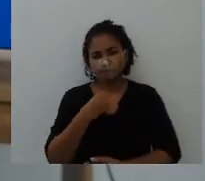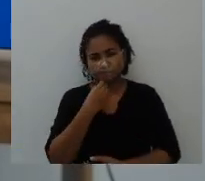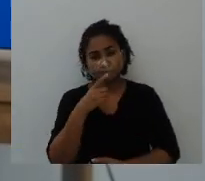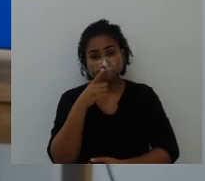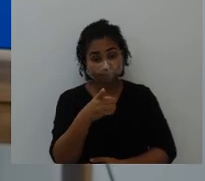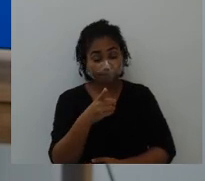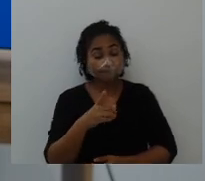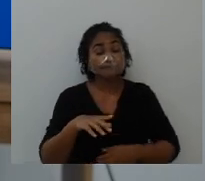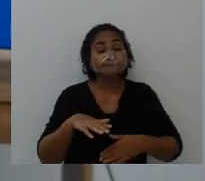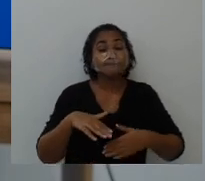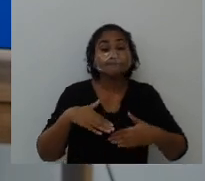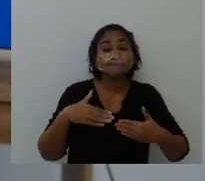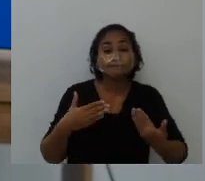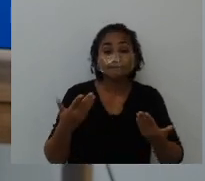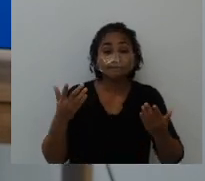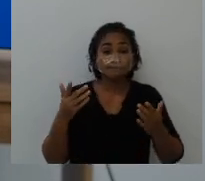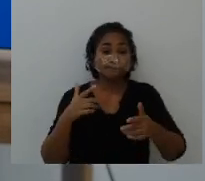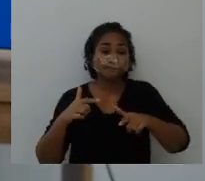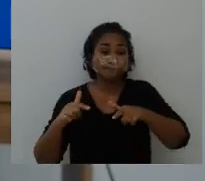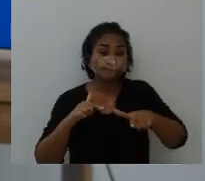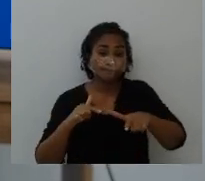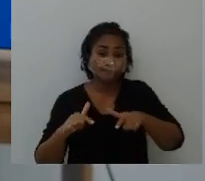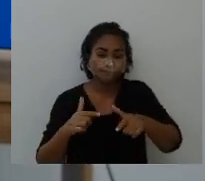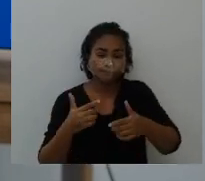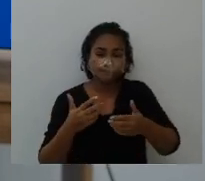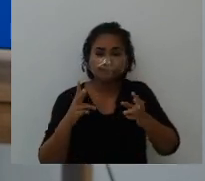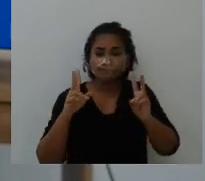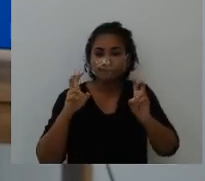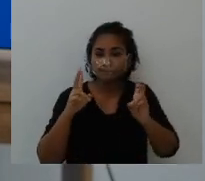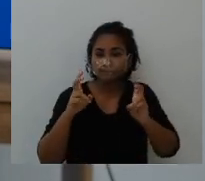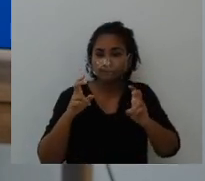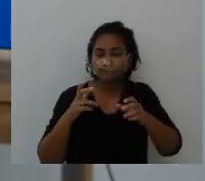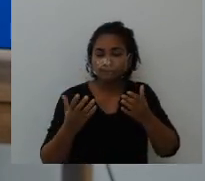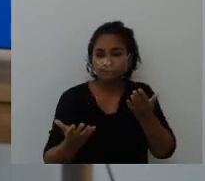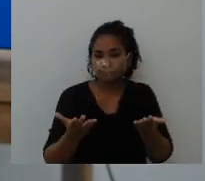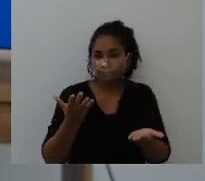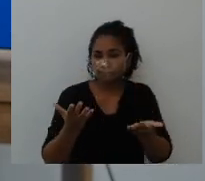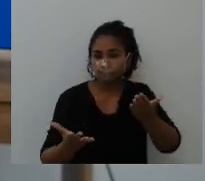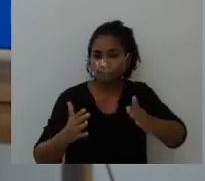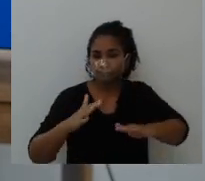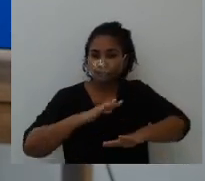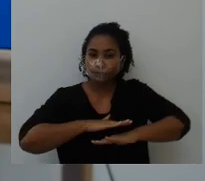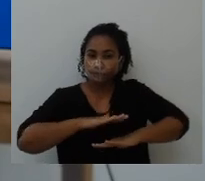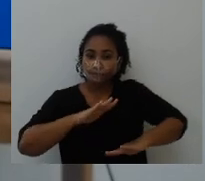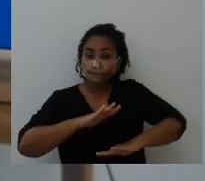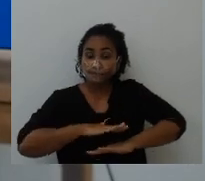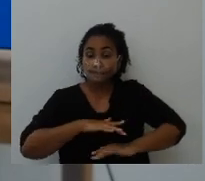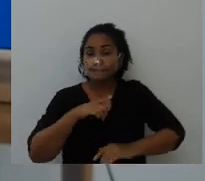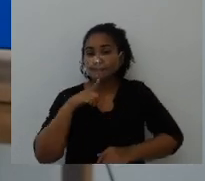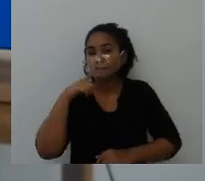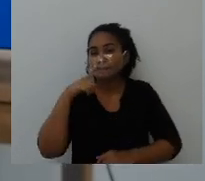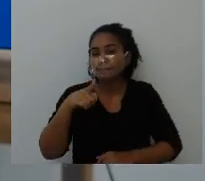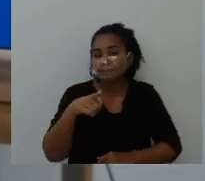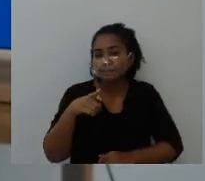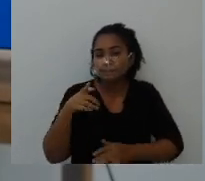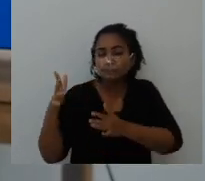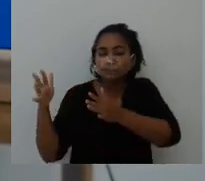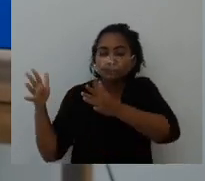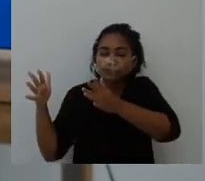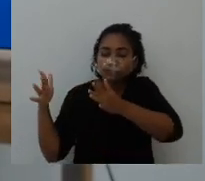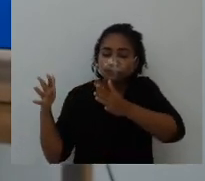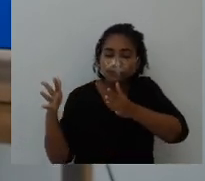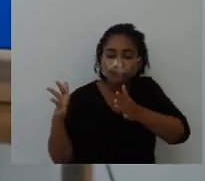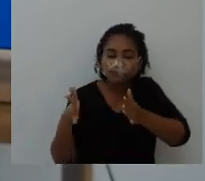E vamos trabalhar hoje o equilíbrio dos corpos. Ah, garoto! Você veio de uma